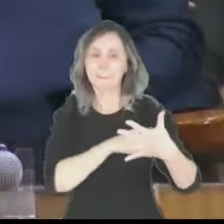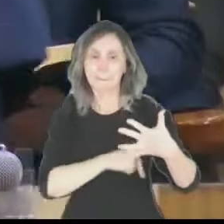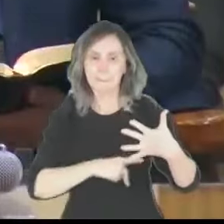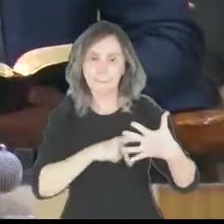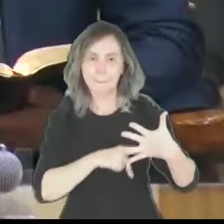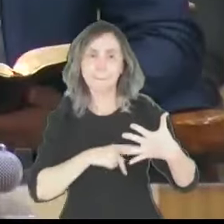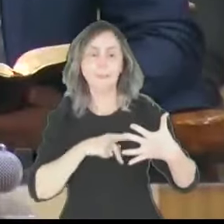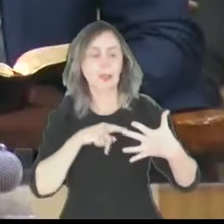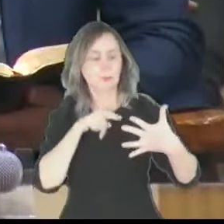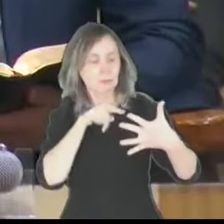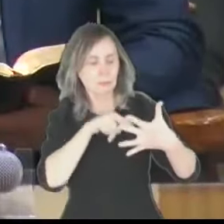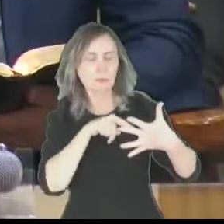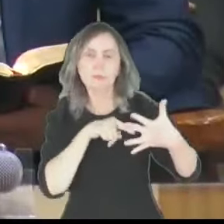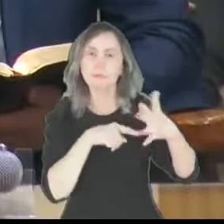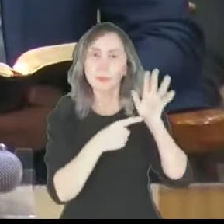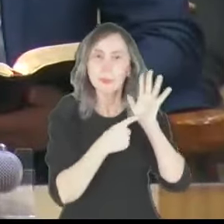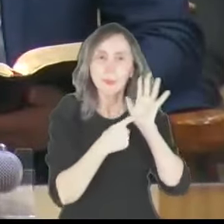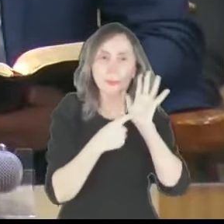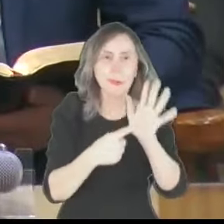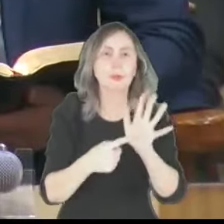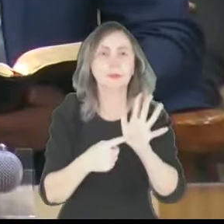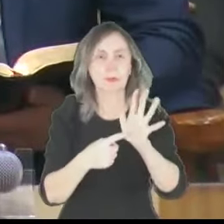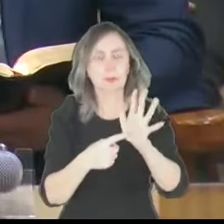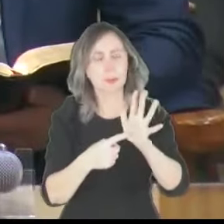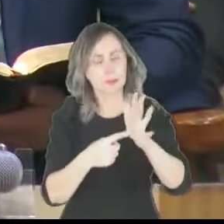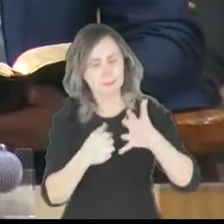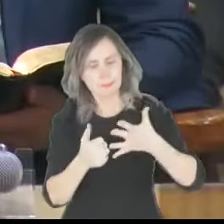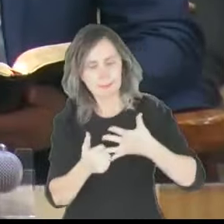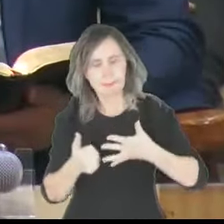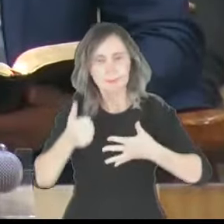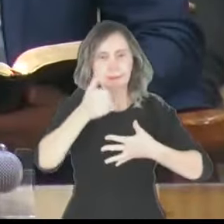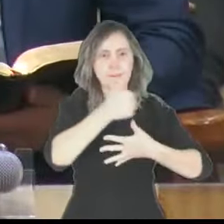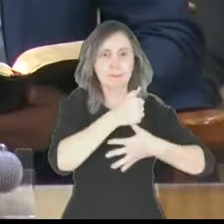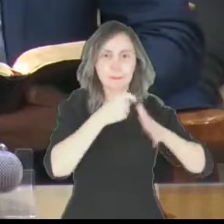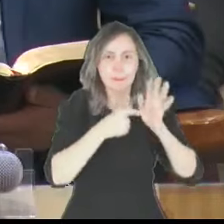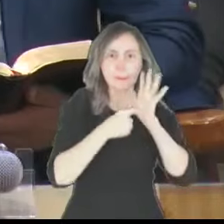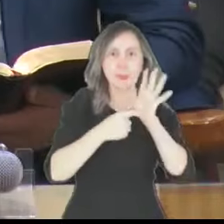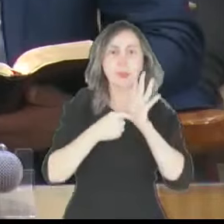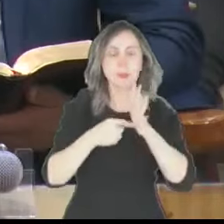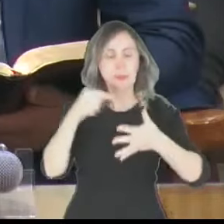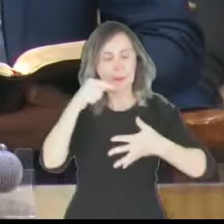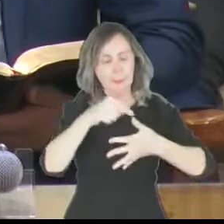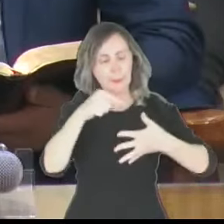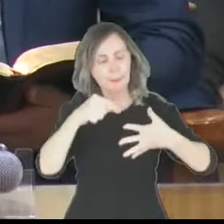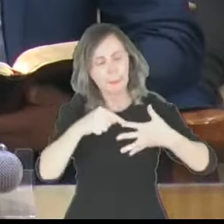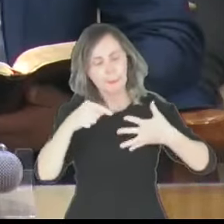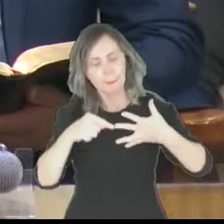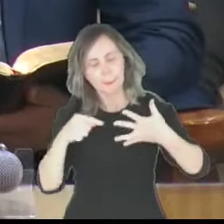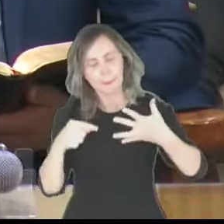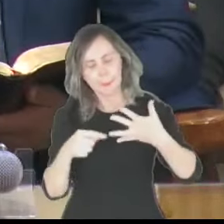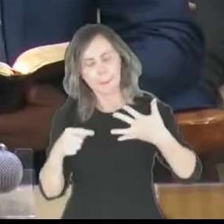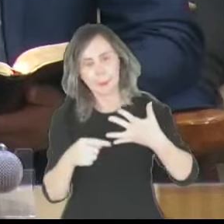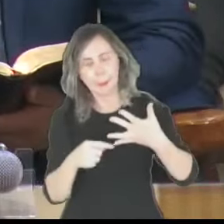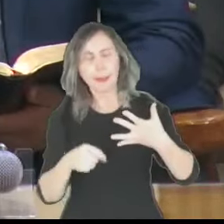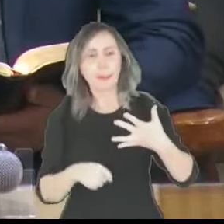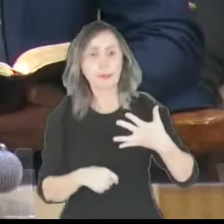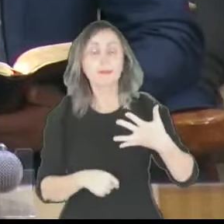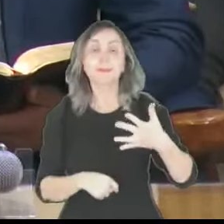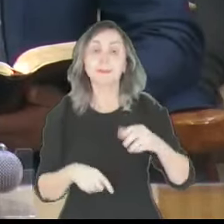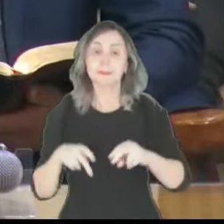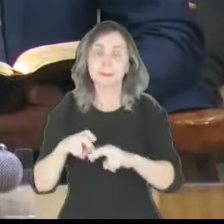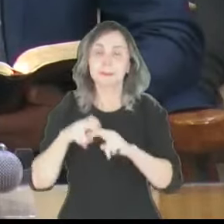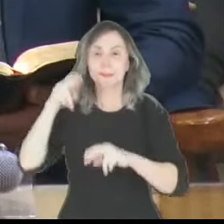enfatiza, ele prioriza, ele mostra, ele evidencia. E ele, pelo Espírito